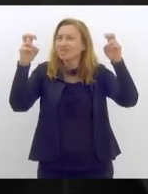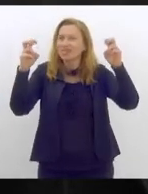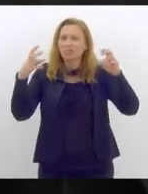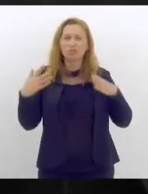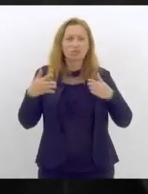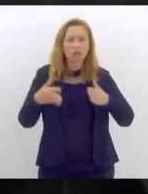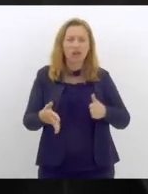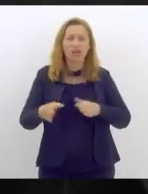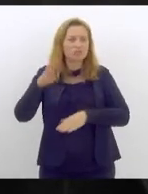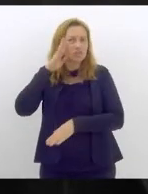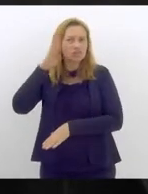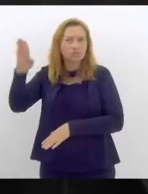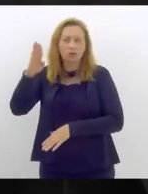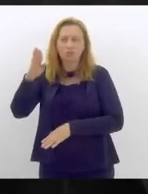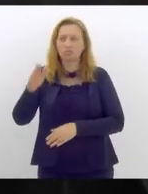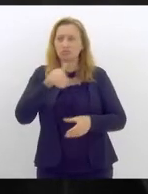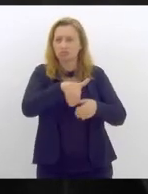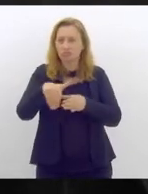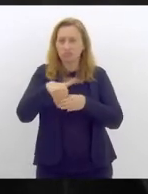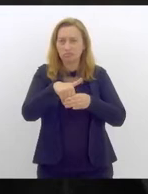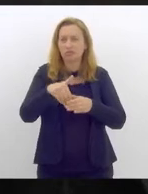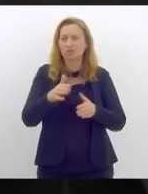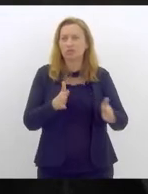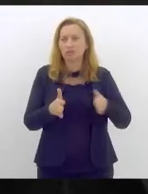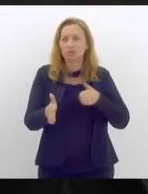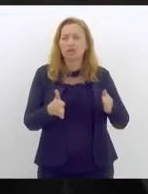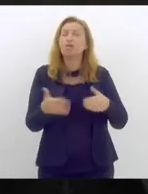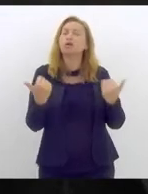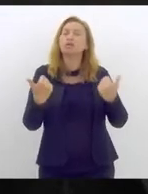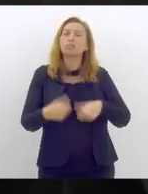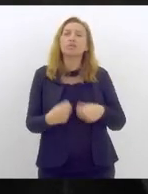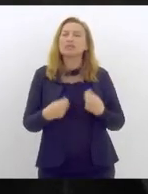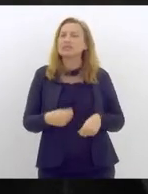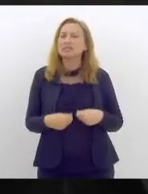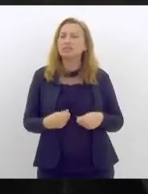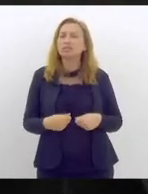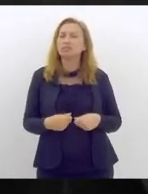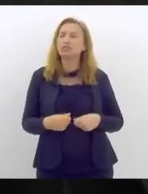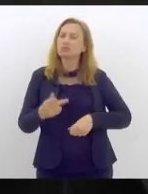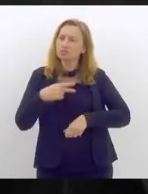desta campanha e é preciso ressaltar